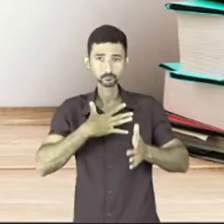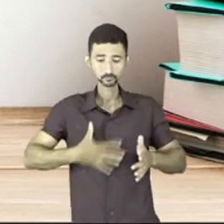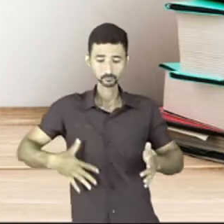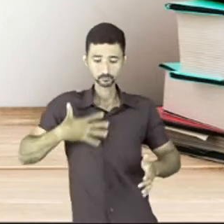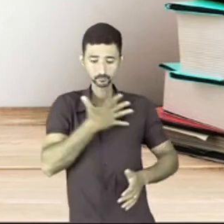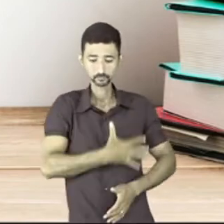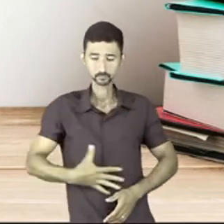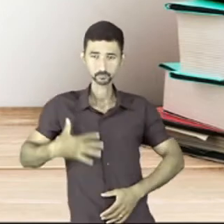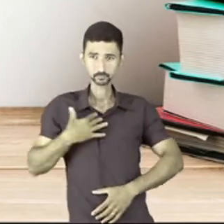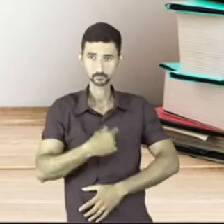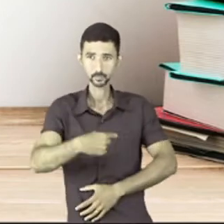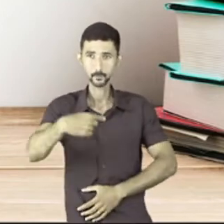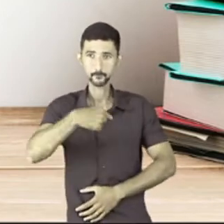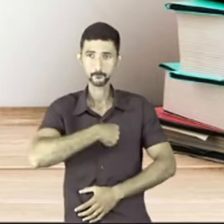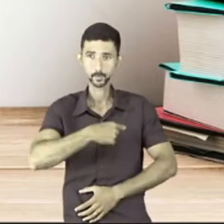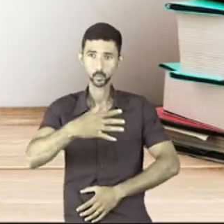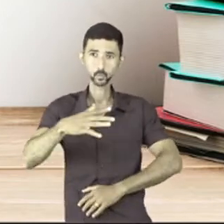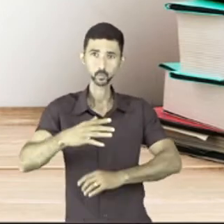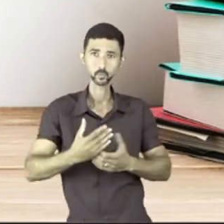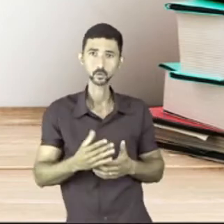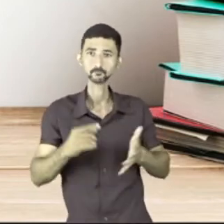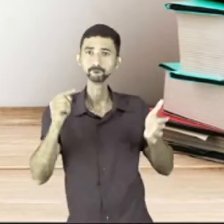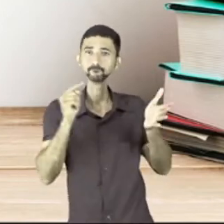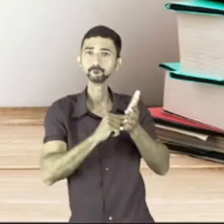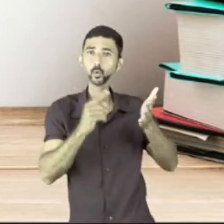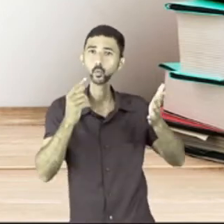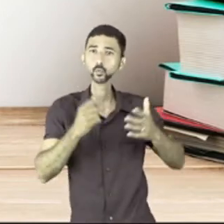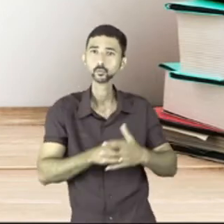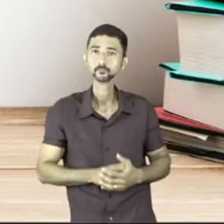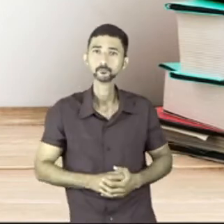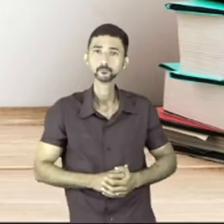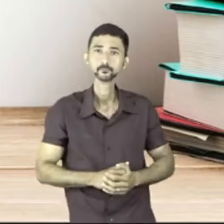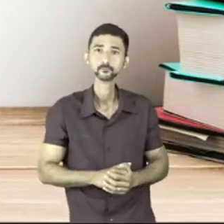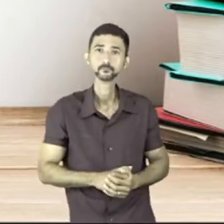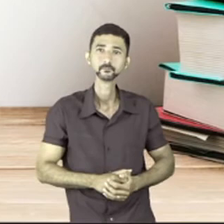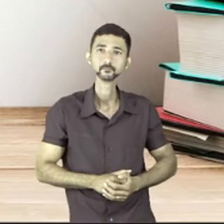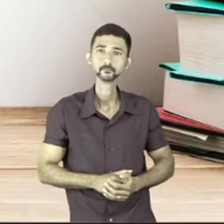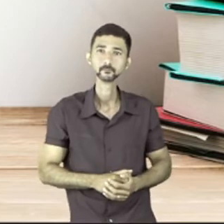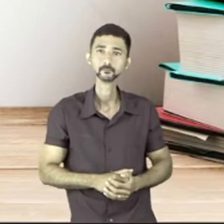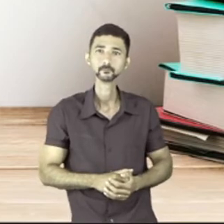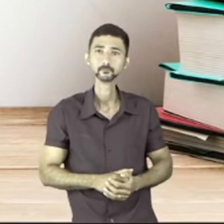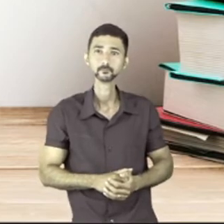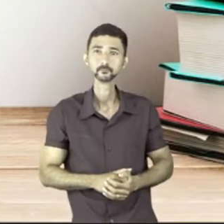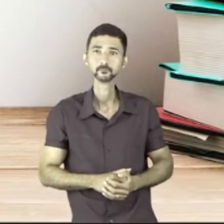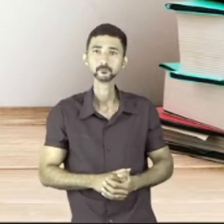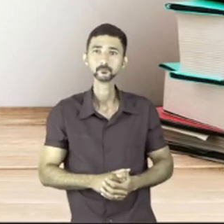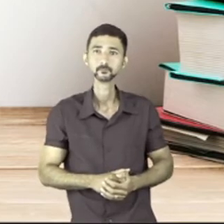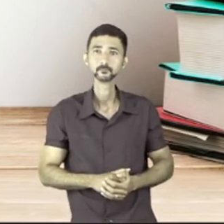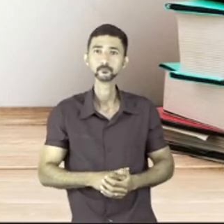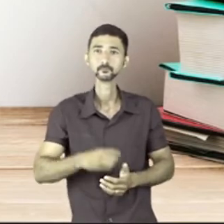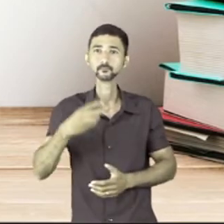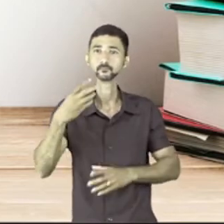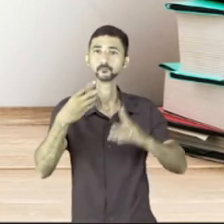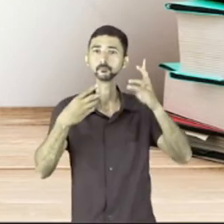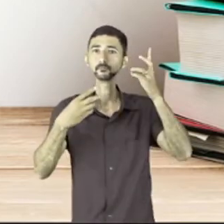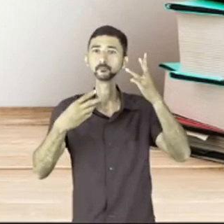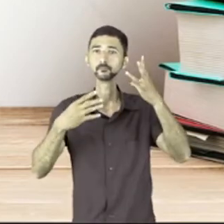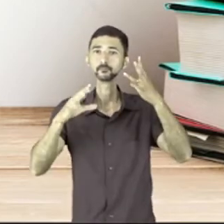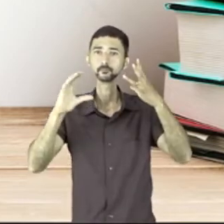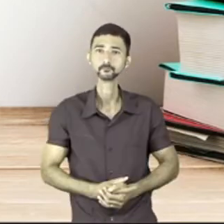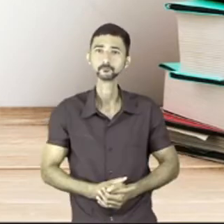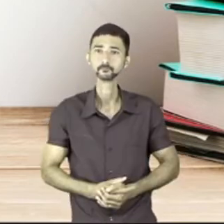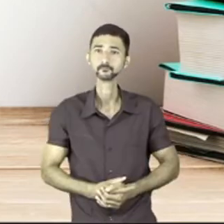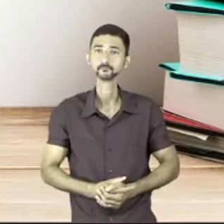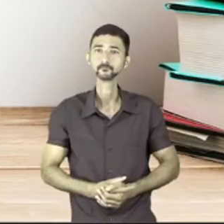de proteção do outro lutador, vai marcar a pontuação. Olha só, 3-0 agora aí nessa